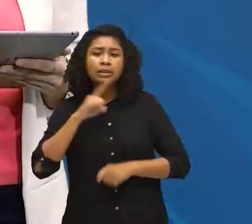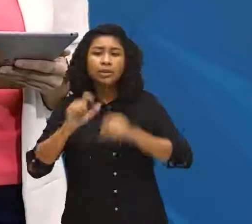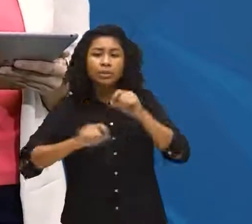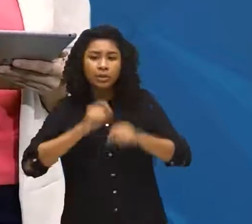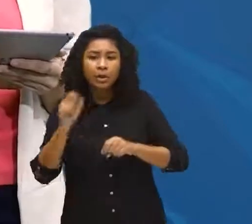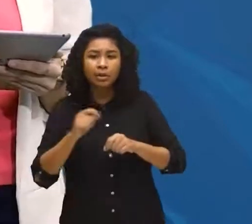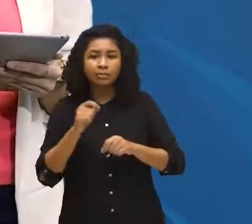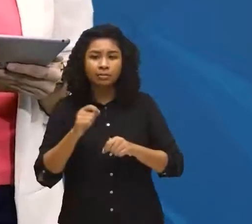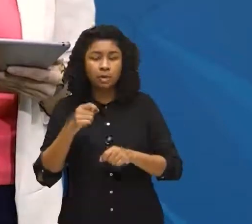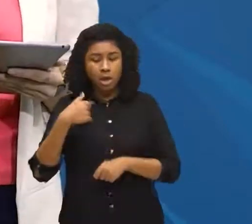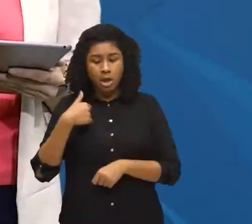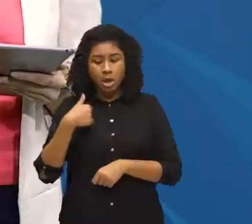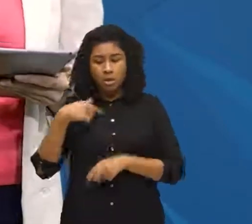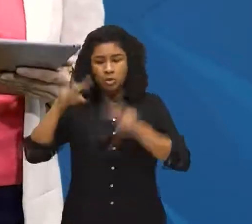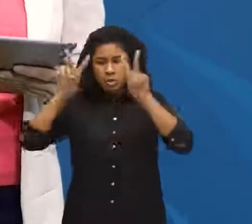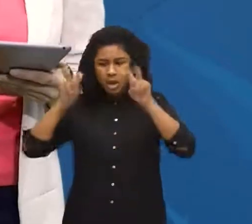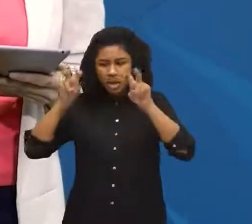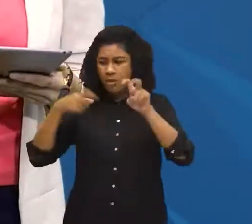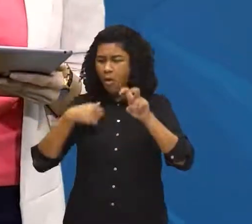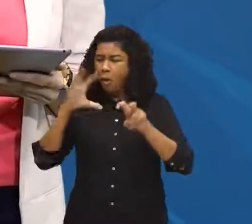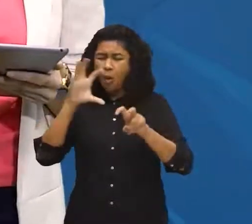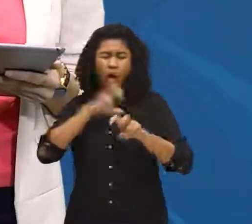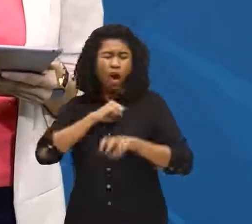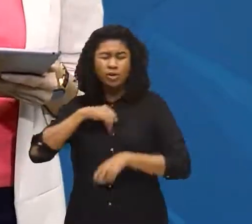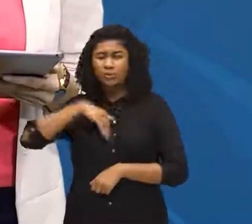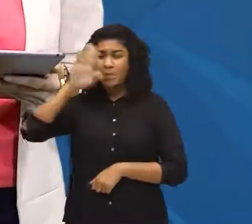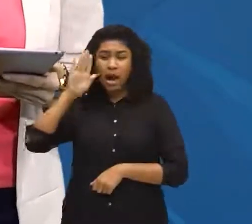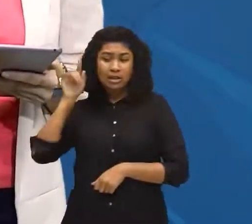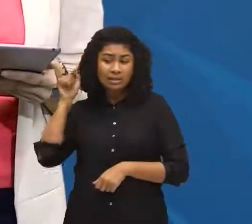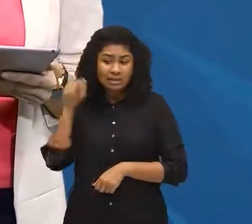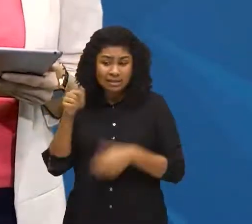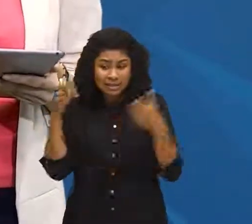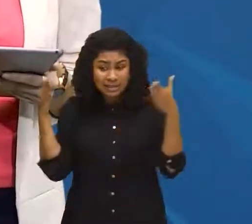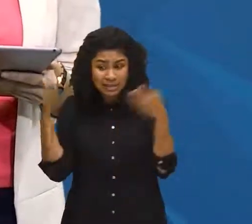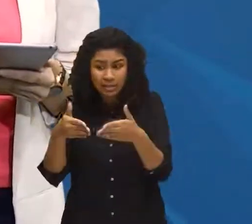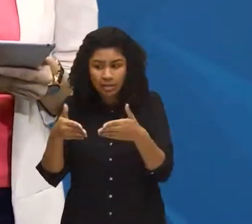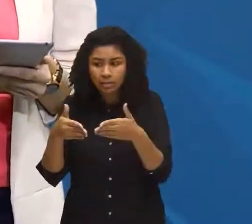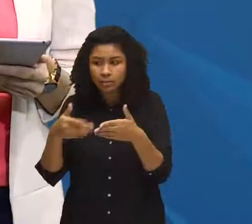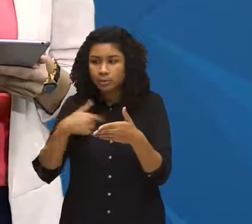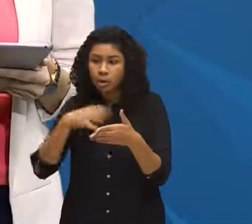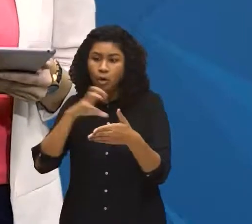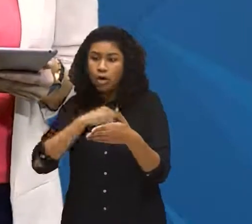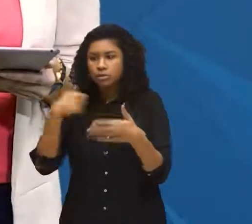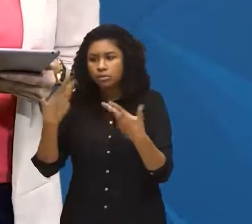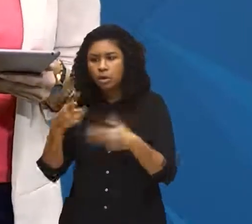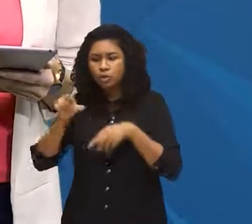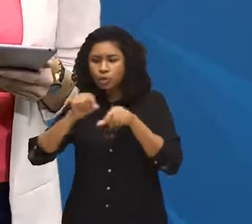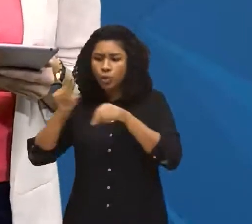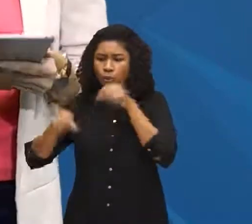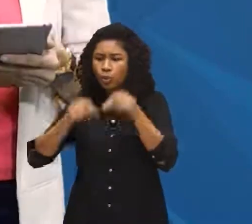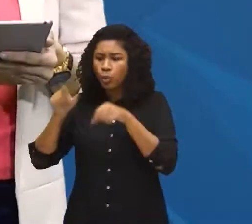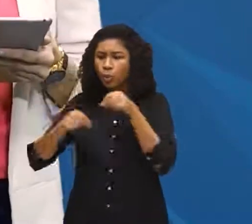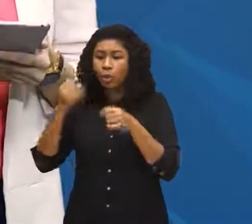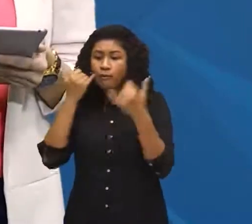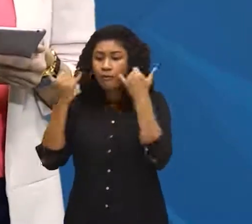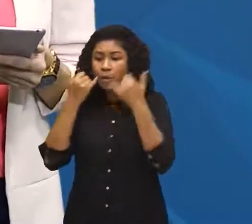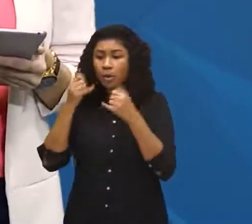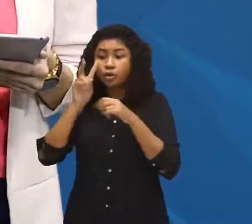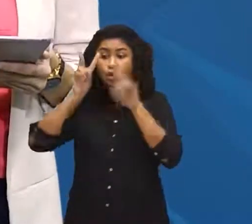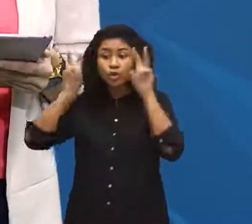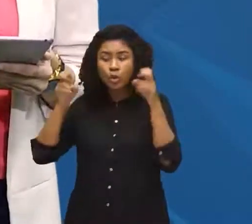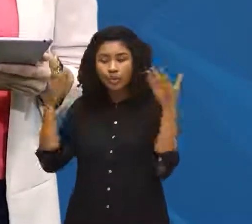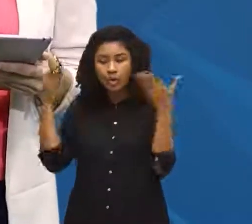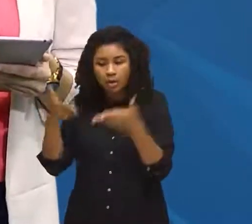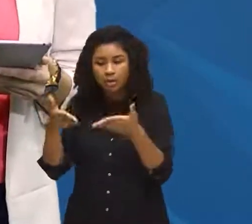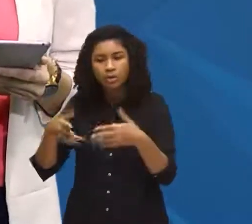um determinado tema, ela vai colocando como preferência para aparecer no seu feed, né? Então, tomem